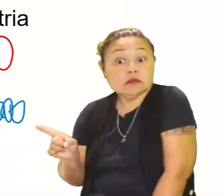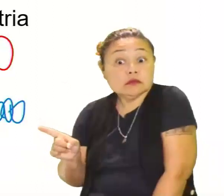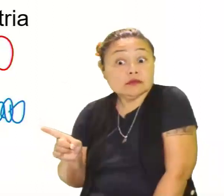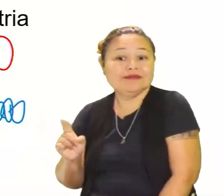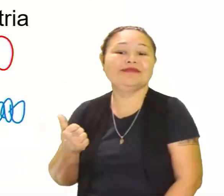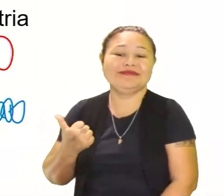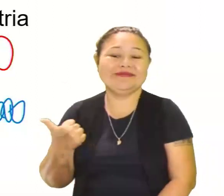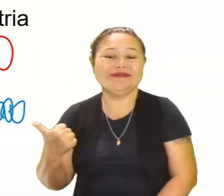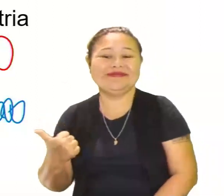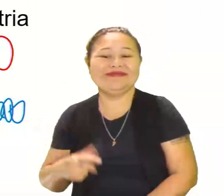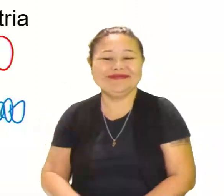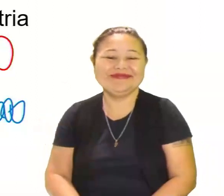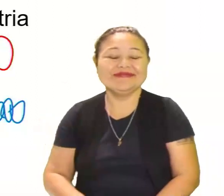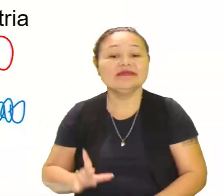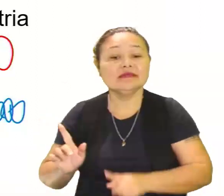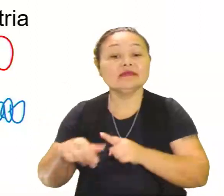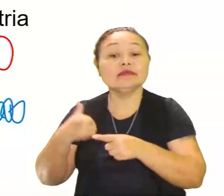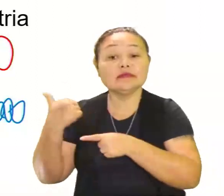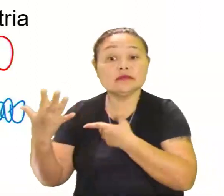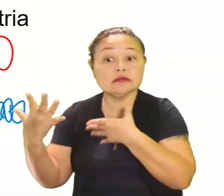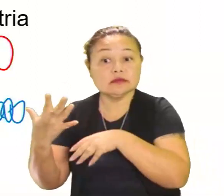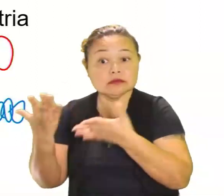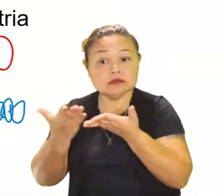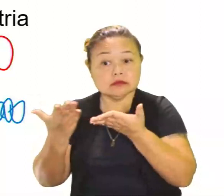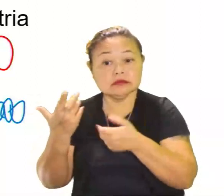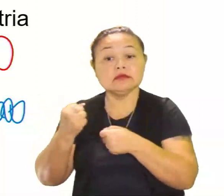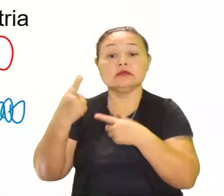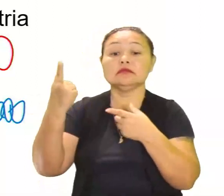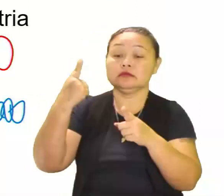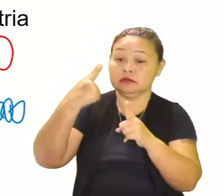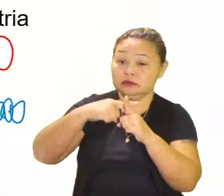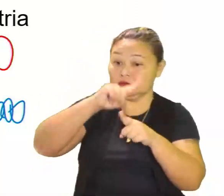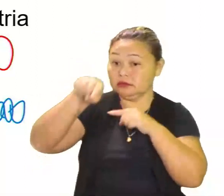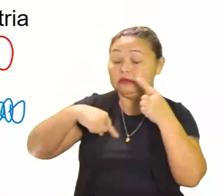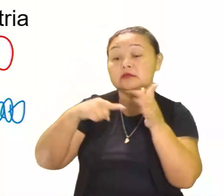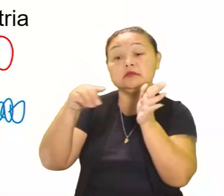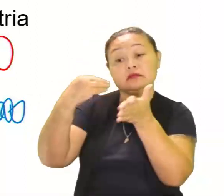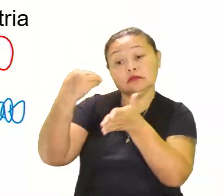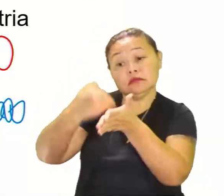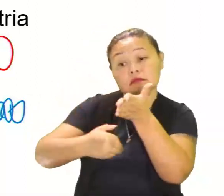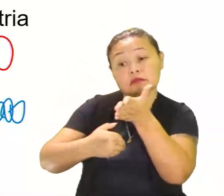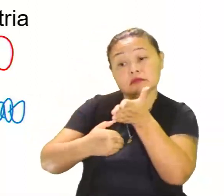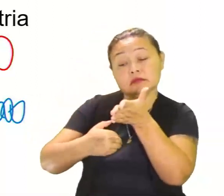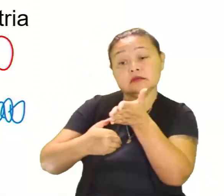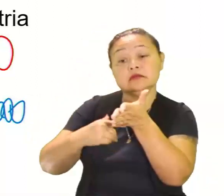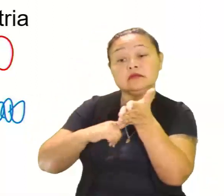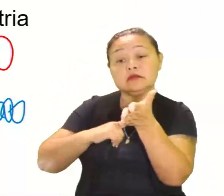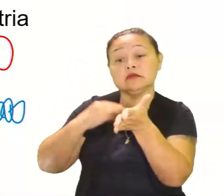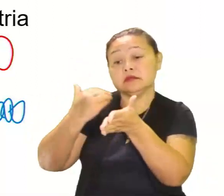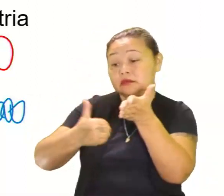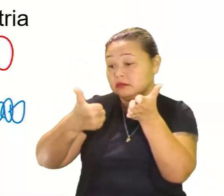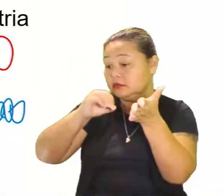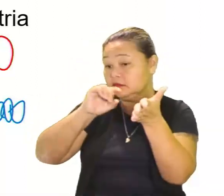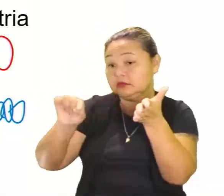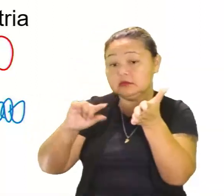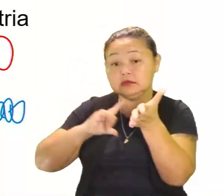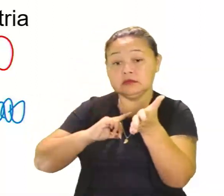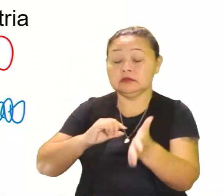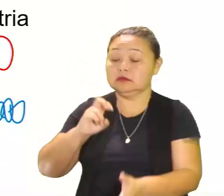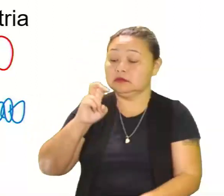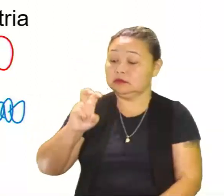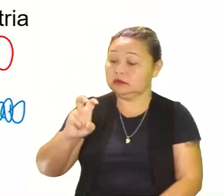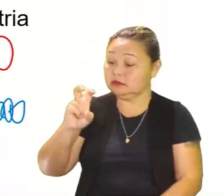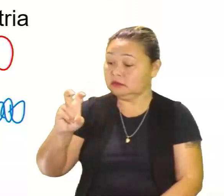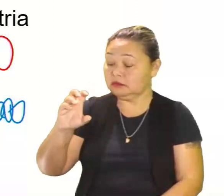professora Aldelina, né? Beleza? Então, agora, tá positivo, vai passar para o outro lado negativo, só que vou descontar 100 mil. Então, vamos